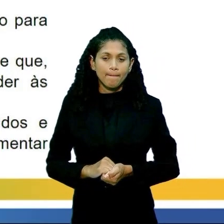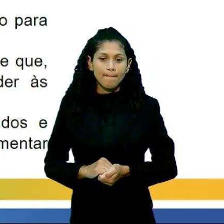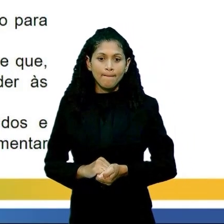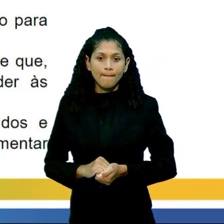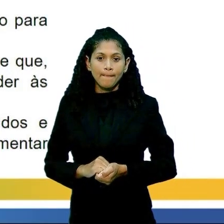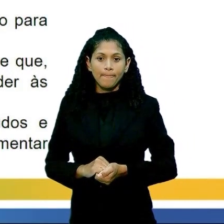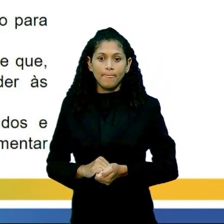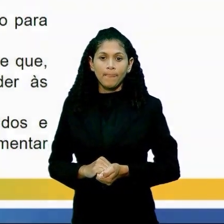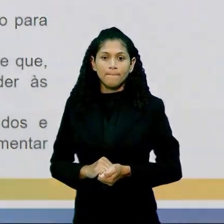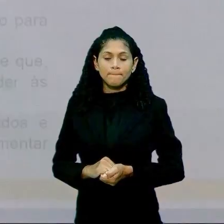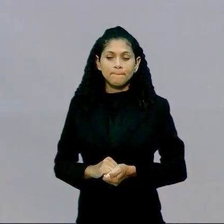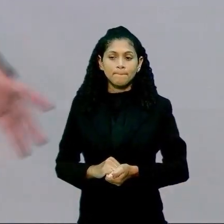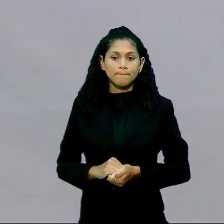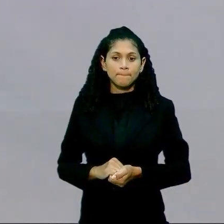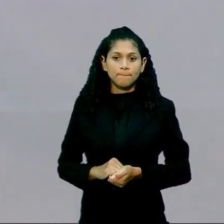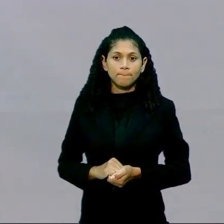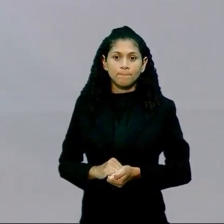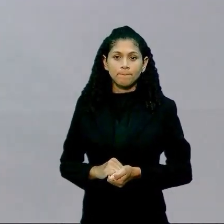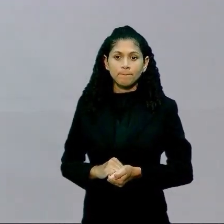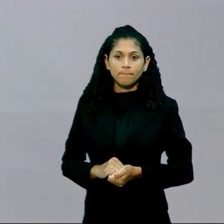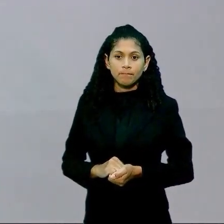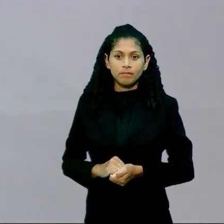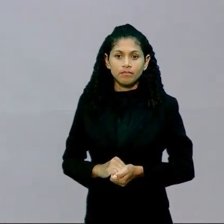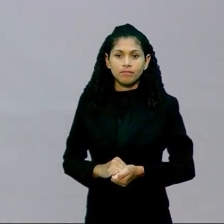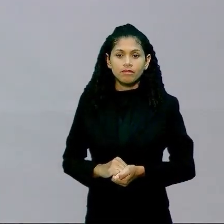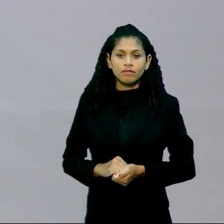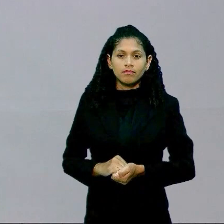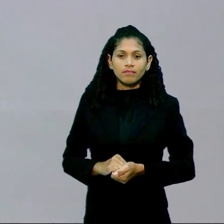a inclusão e diversidade.